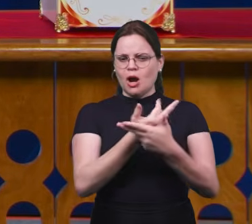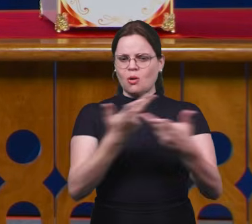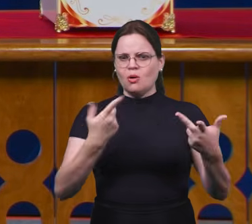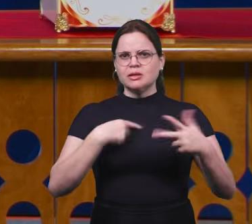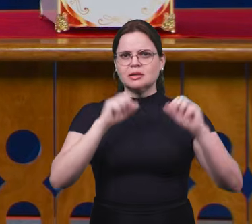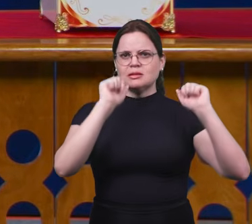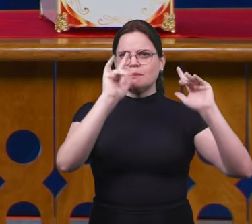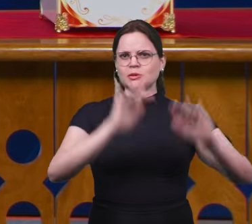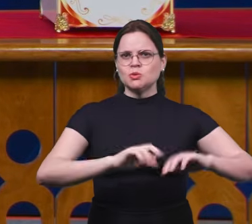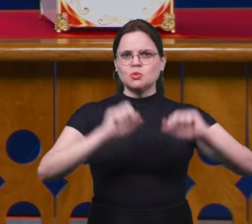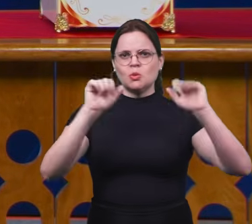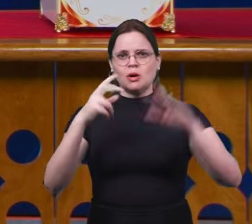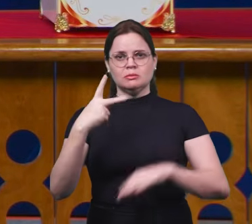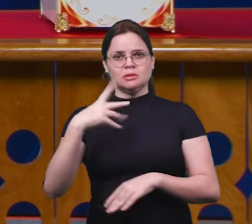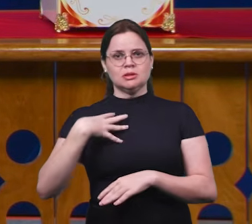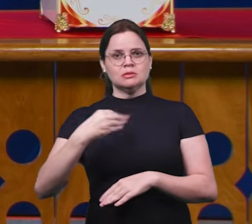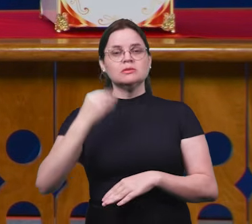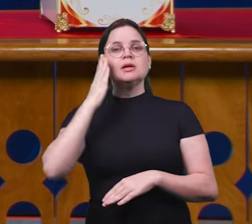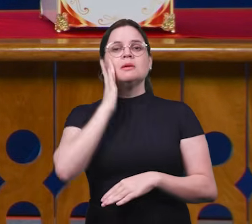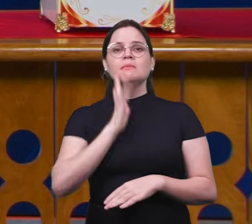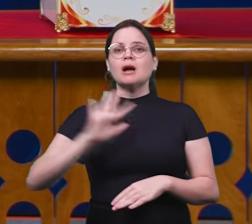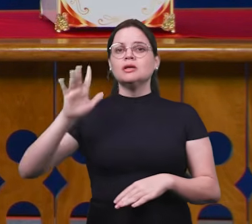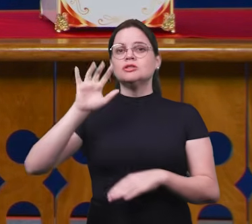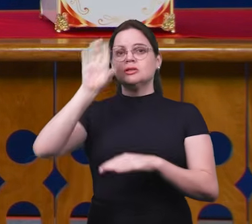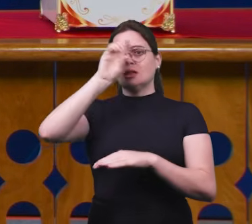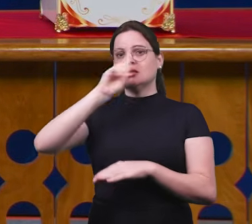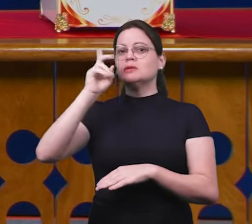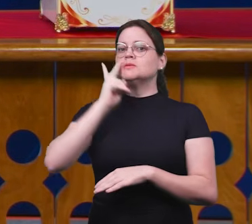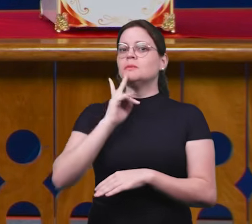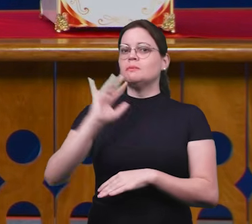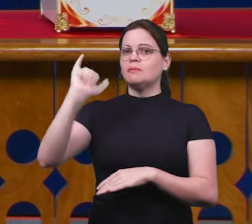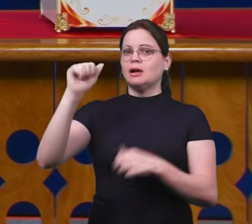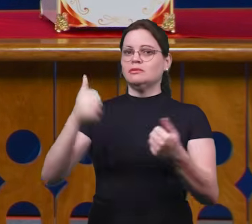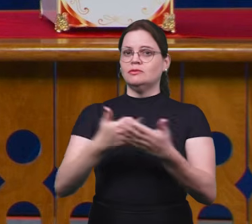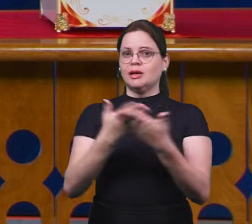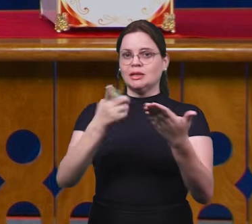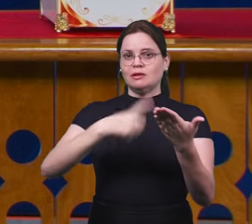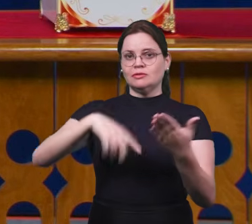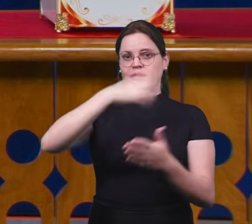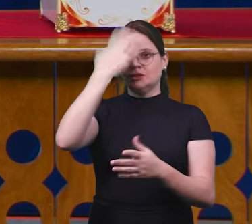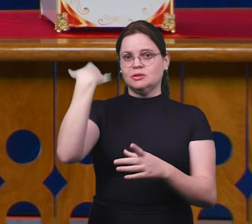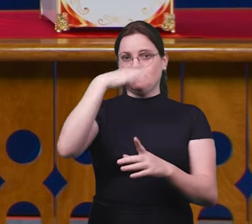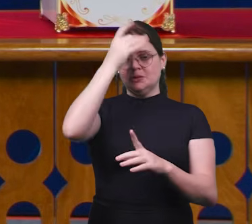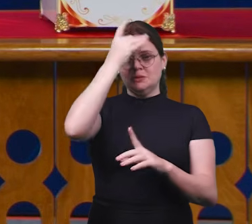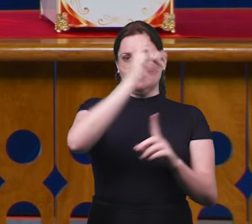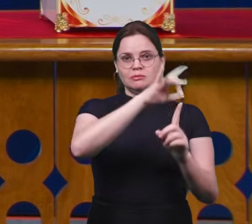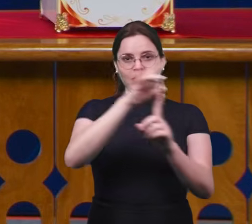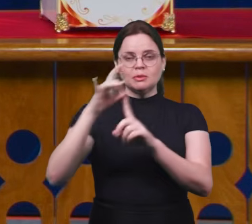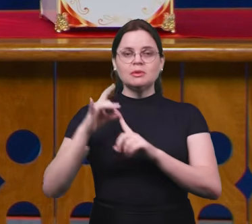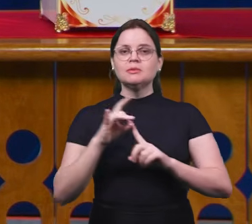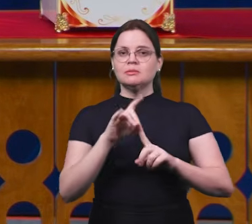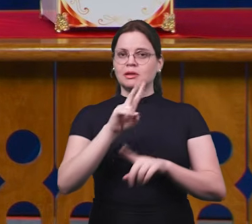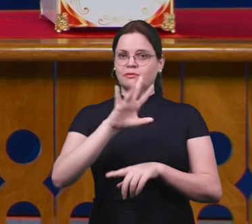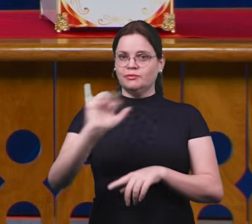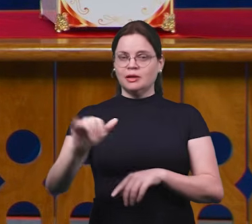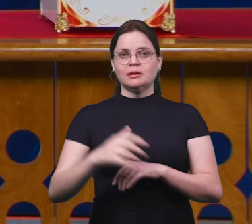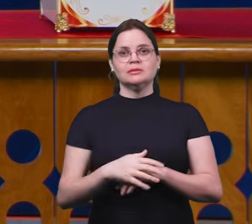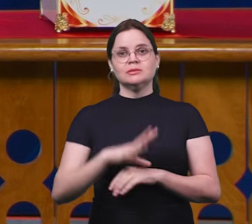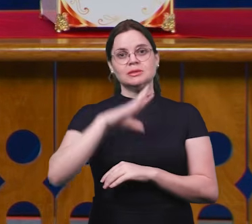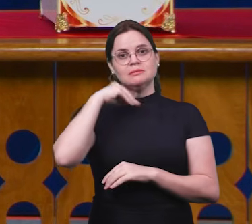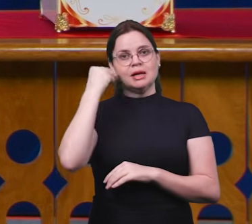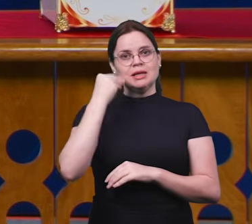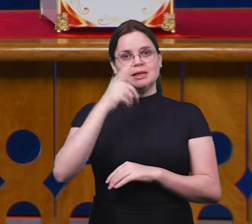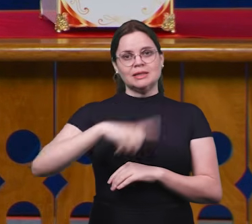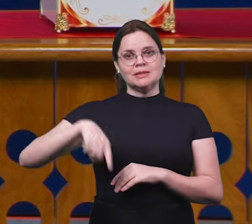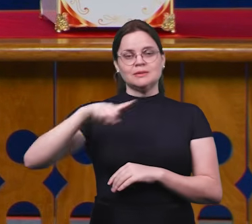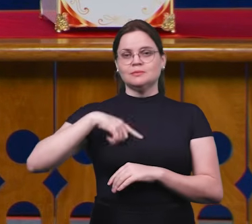aos vossos filhos, quanto mais o Pai Celestial dará o Espírito Santo àqueles que lhe o pedirem. É a